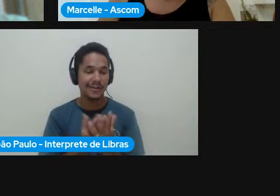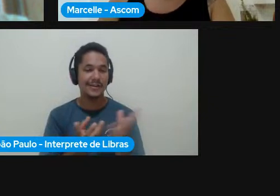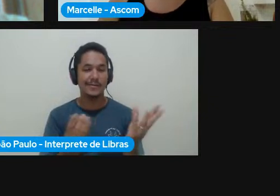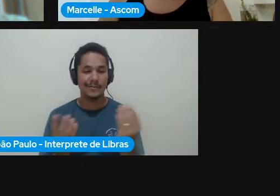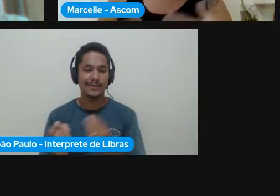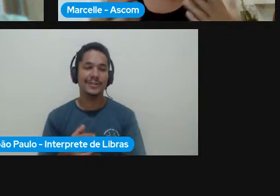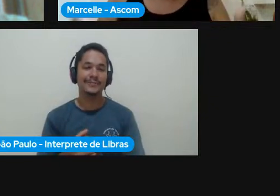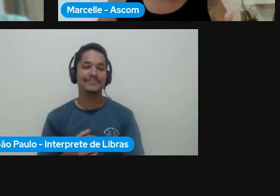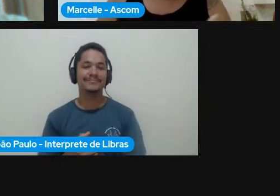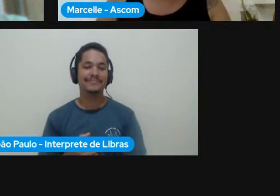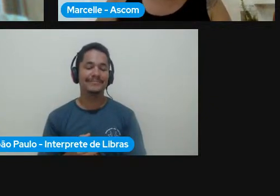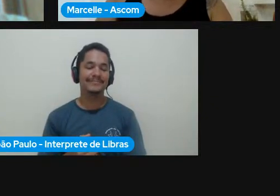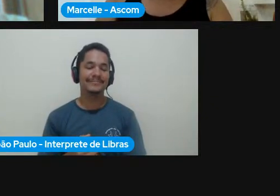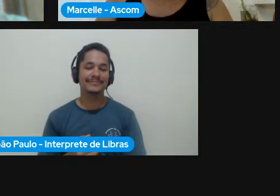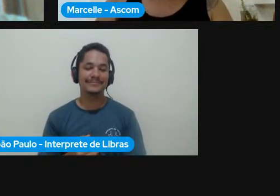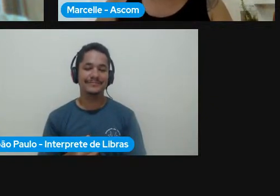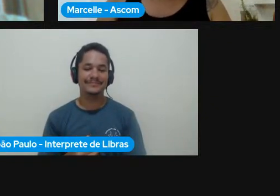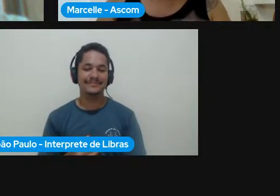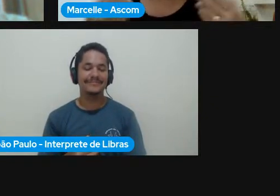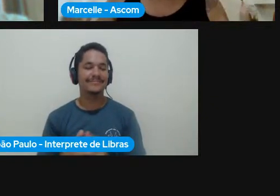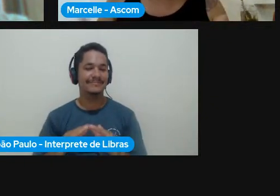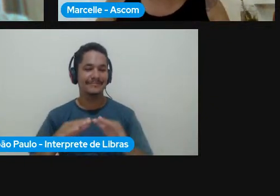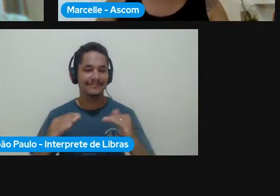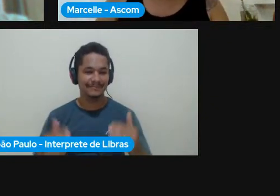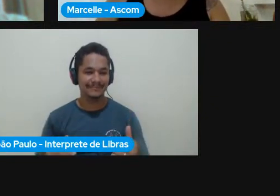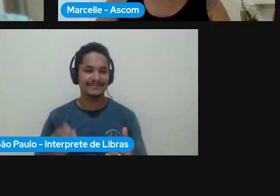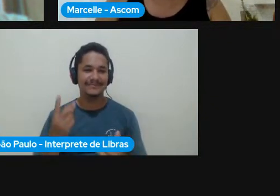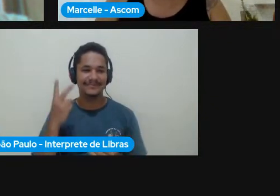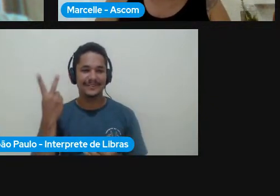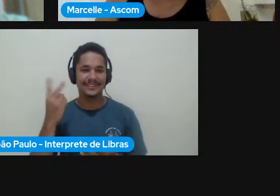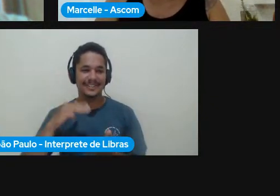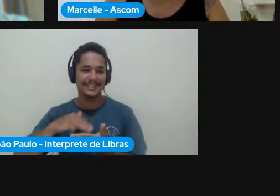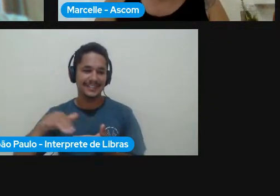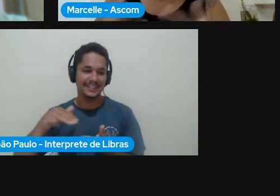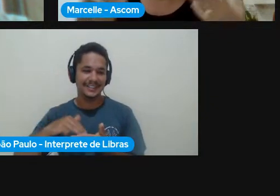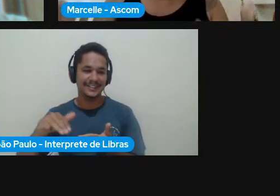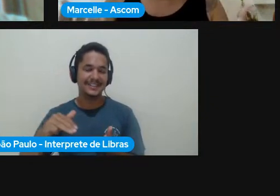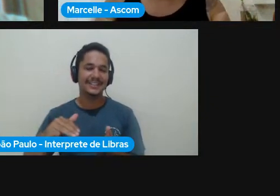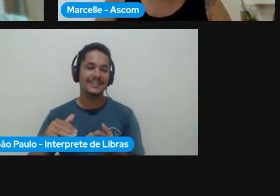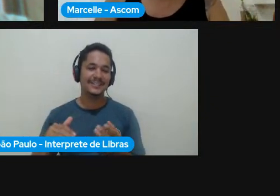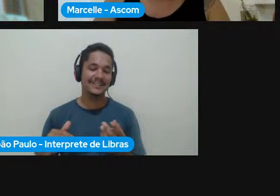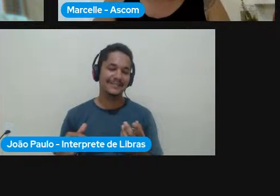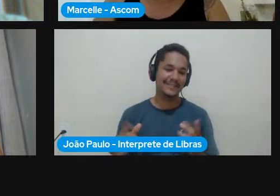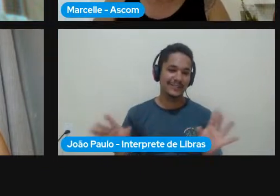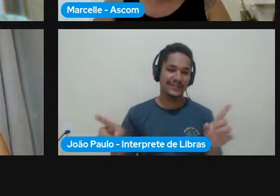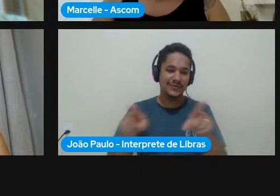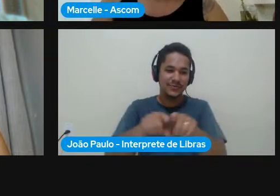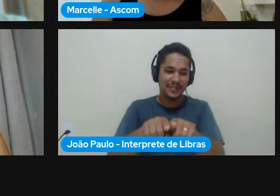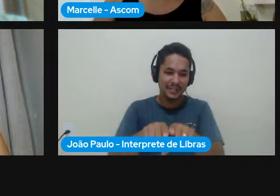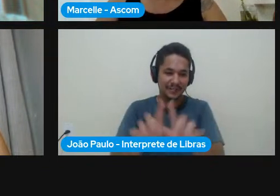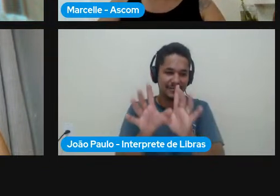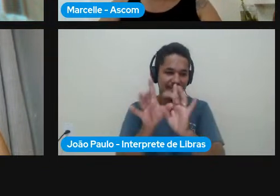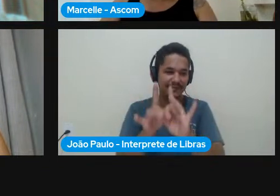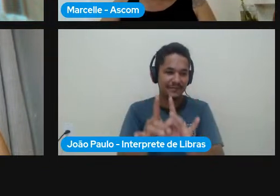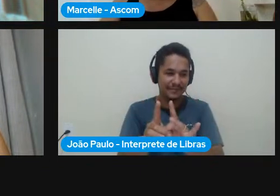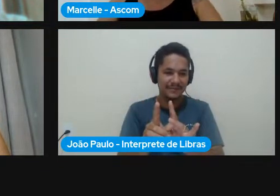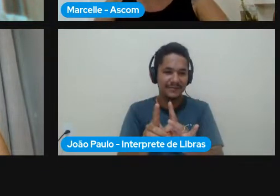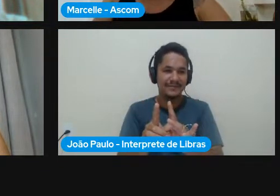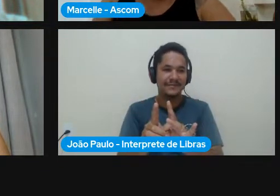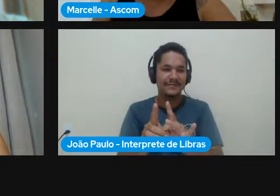que foi uma mesa, né, os dois secretários, as duas secretarias unidas em prol, né,